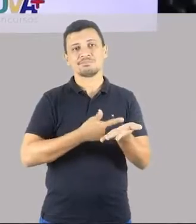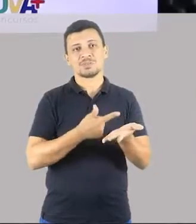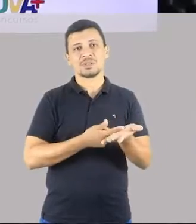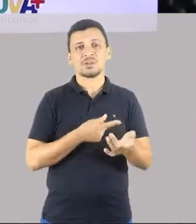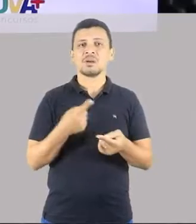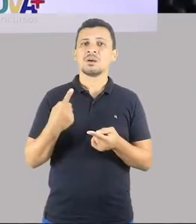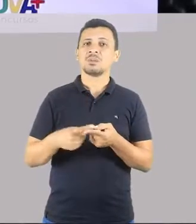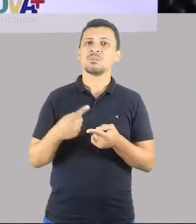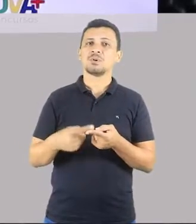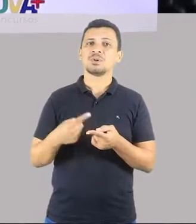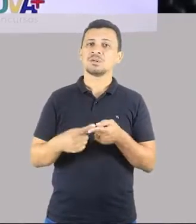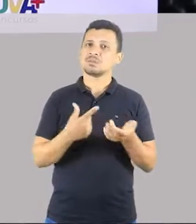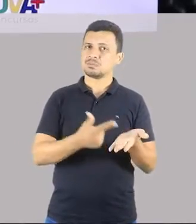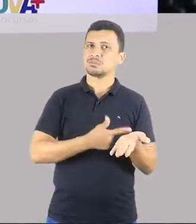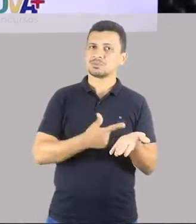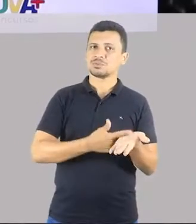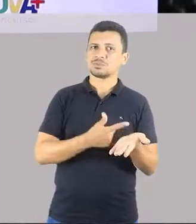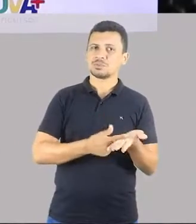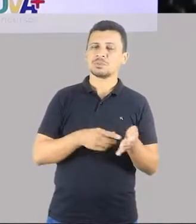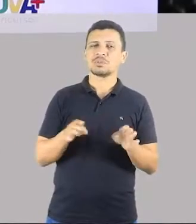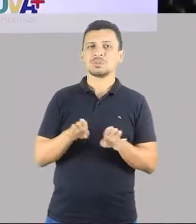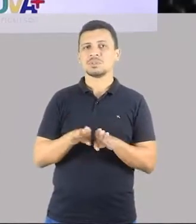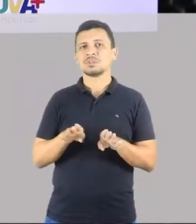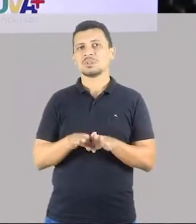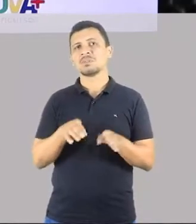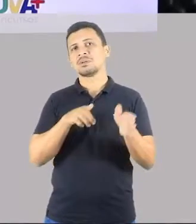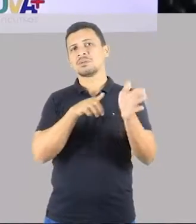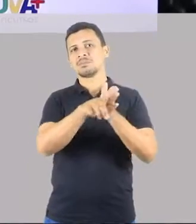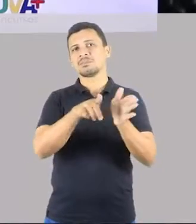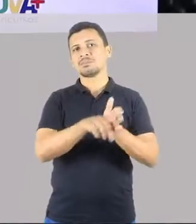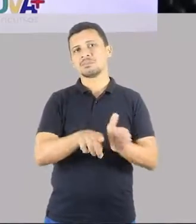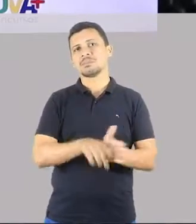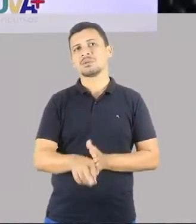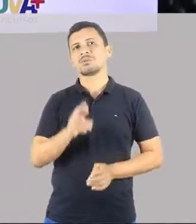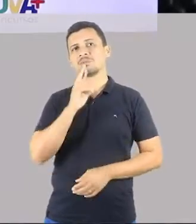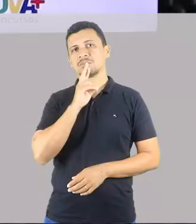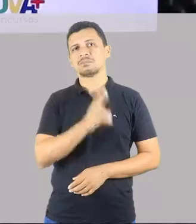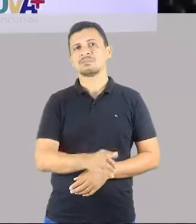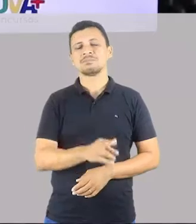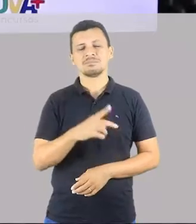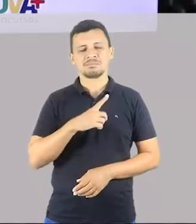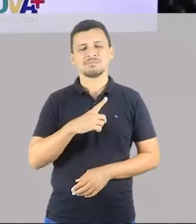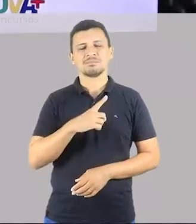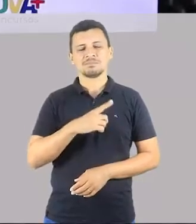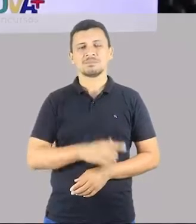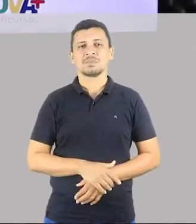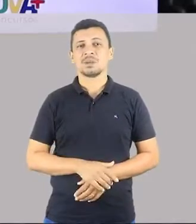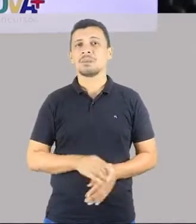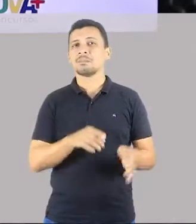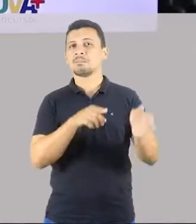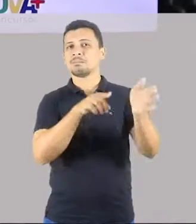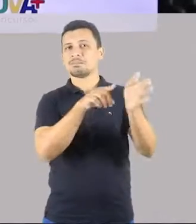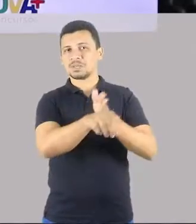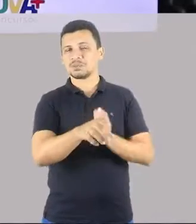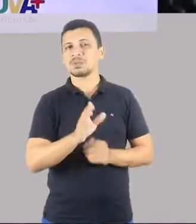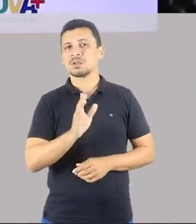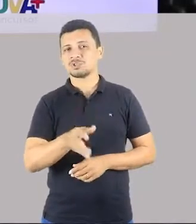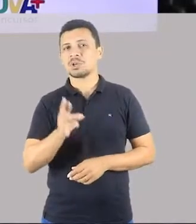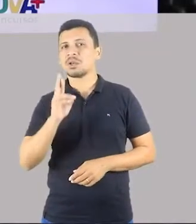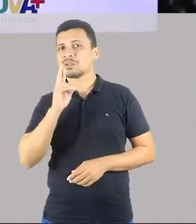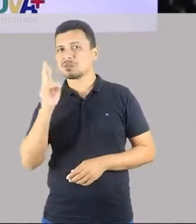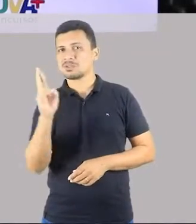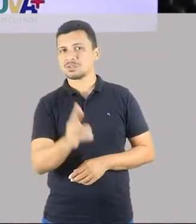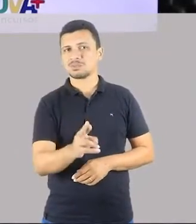nesse material, na apostila, vocês também terão questões para resolverem, né? Questões gabaritadas, e a